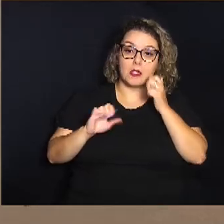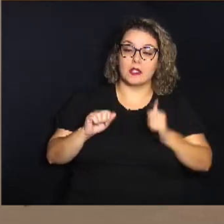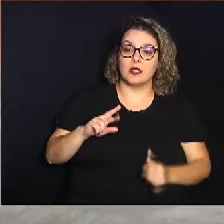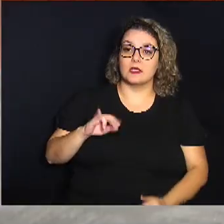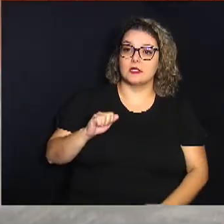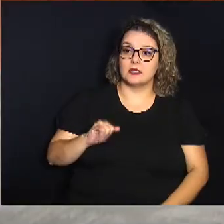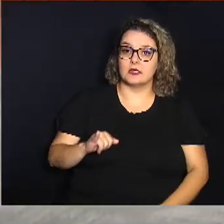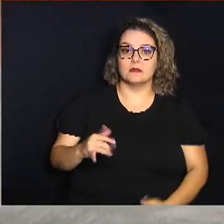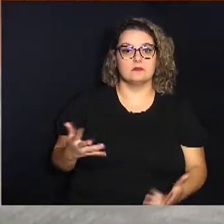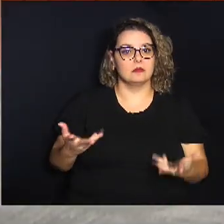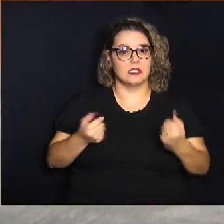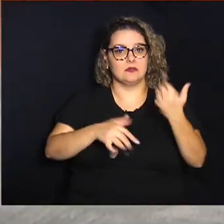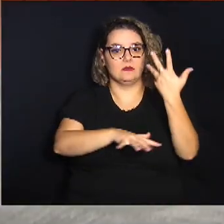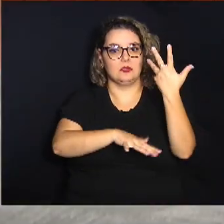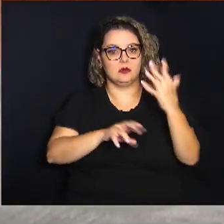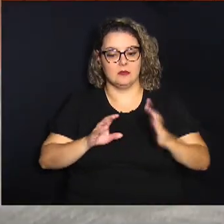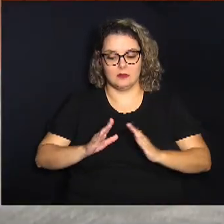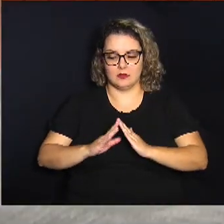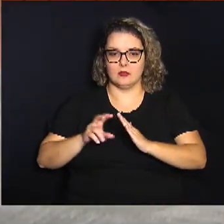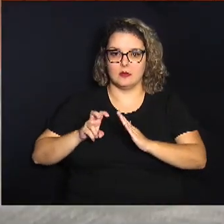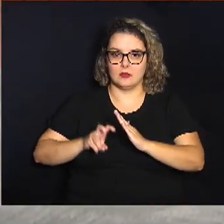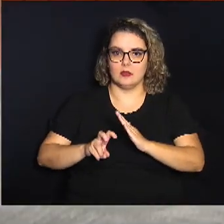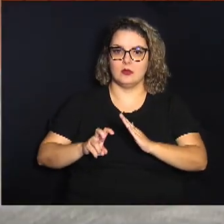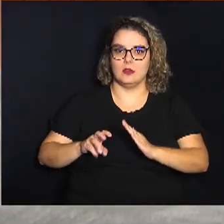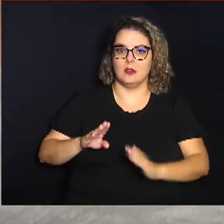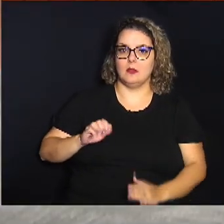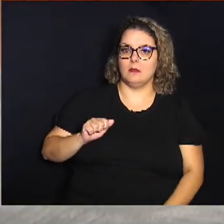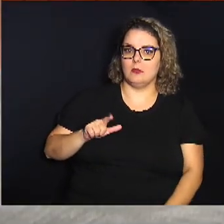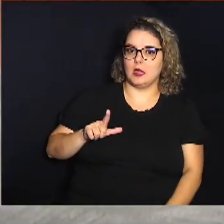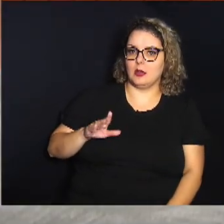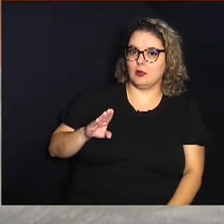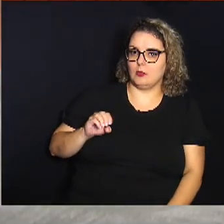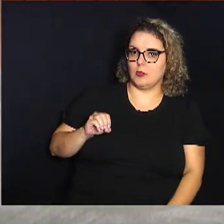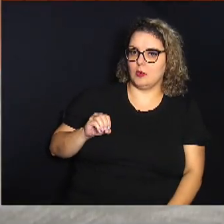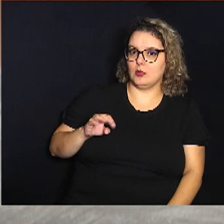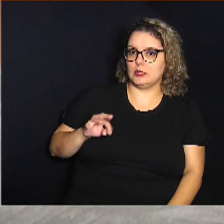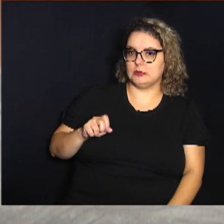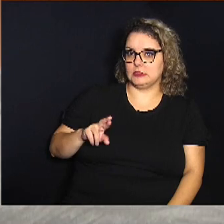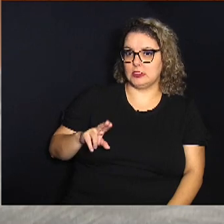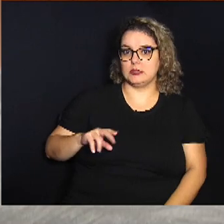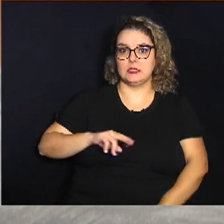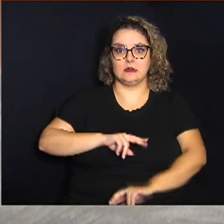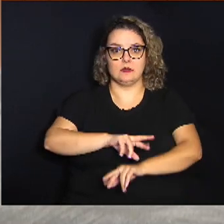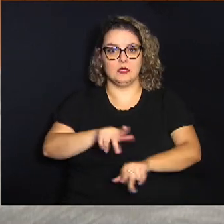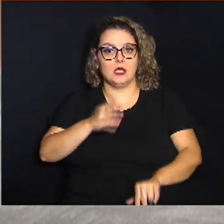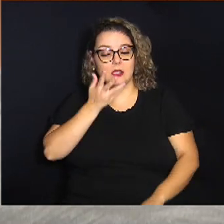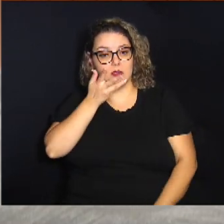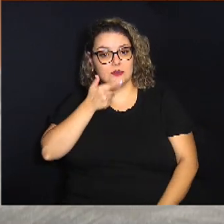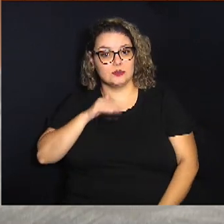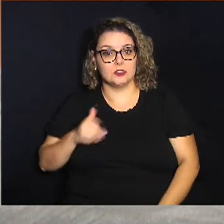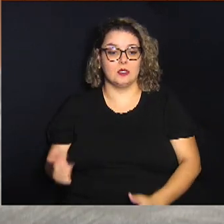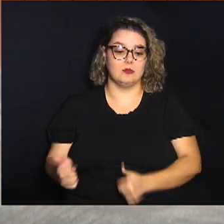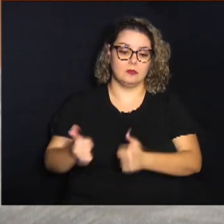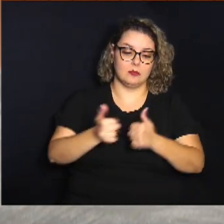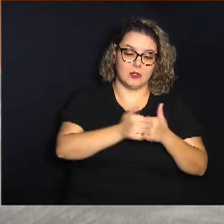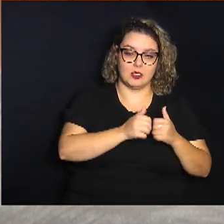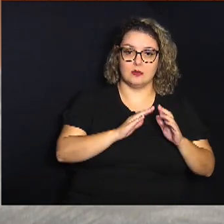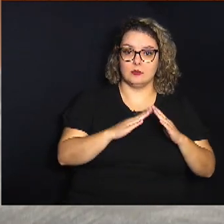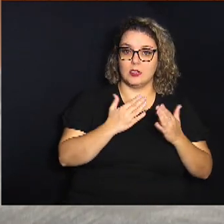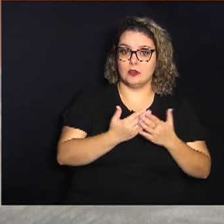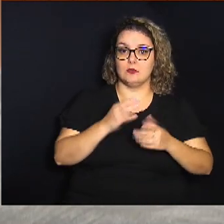ela é em frente à creche Bel Baltar, uma creche onde tem muitas crianças, e ao lado tem uma escola